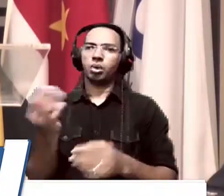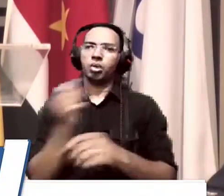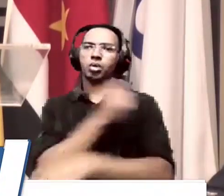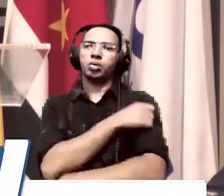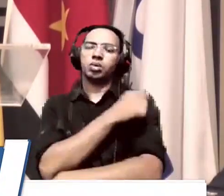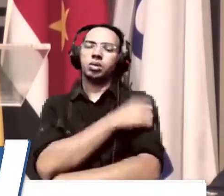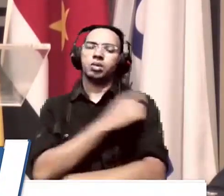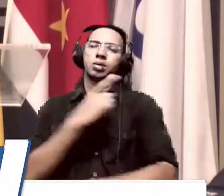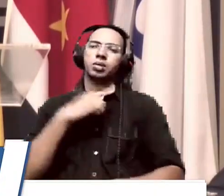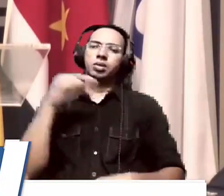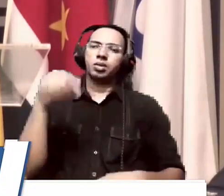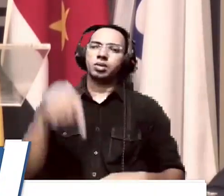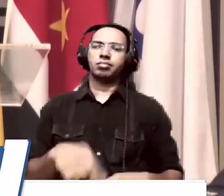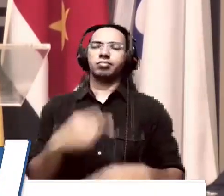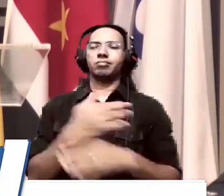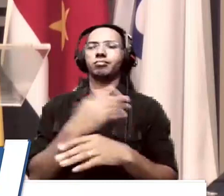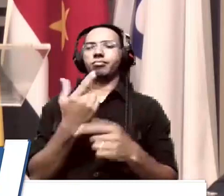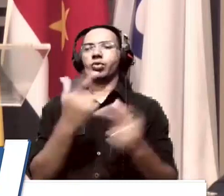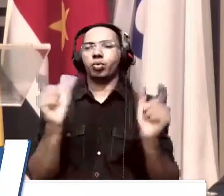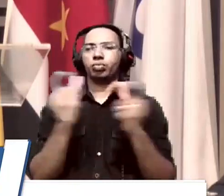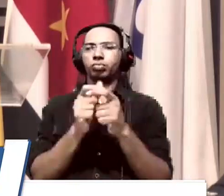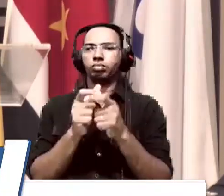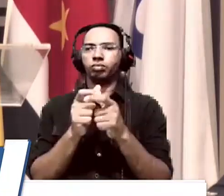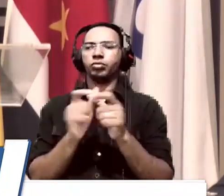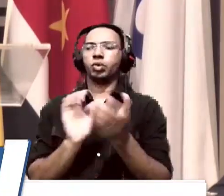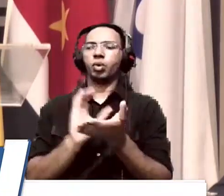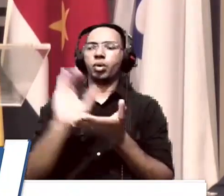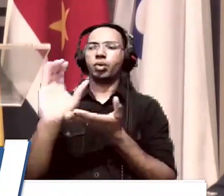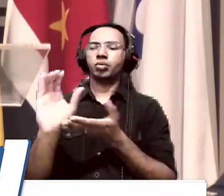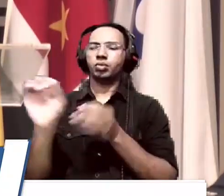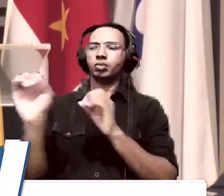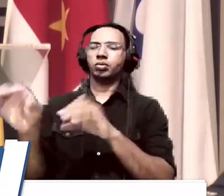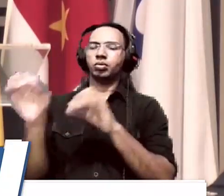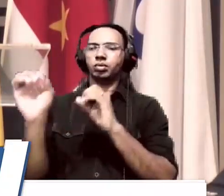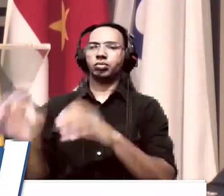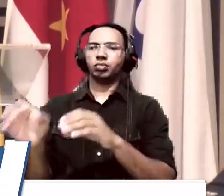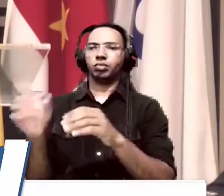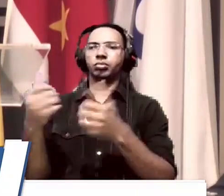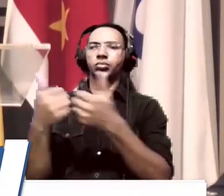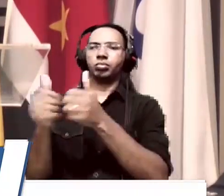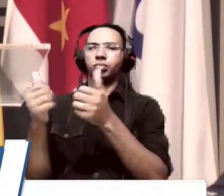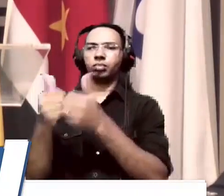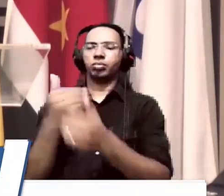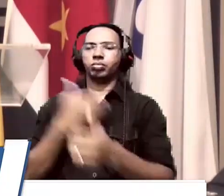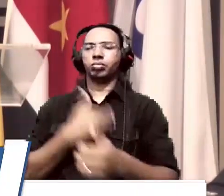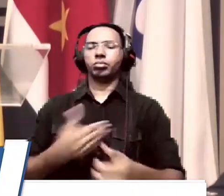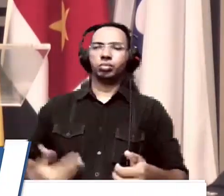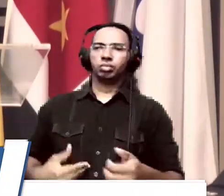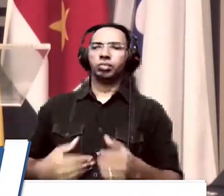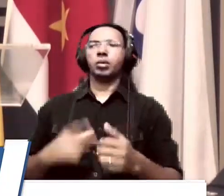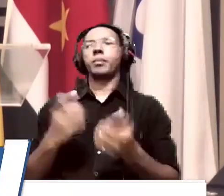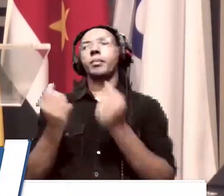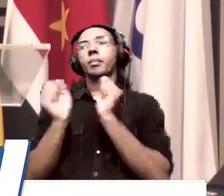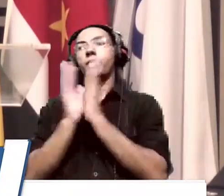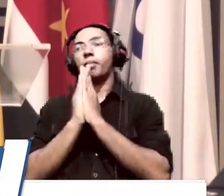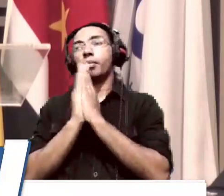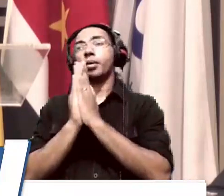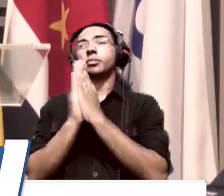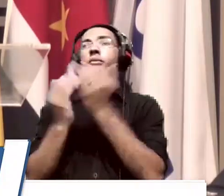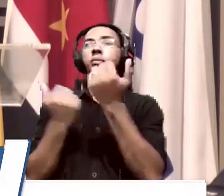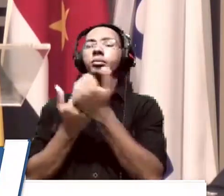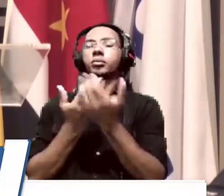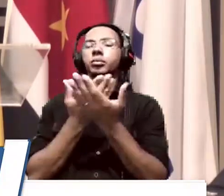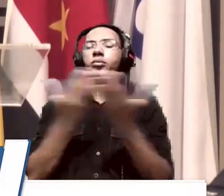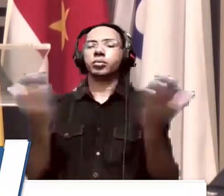cidade não é pequena. E investir em educação é investir em transporte público. A gente conta com a colaboração de vocês que estão aqui para